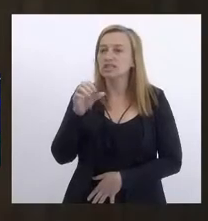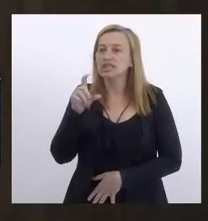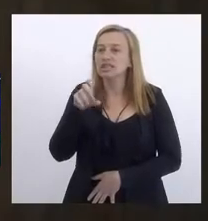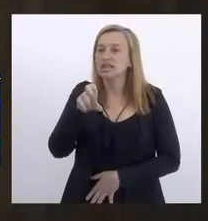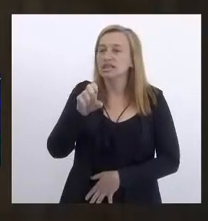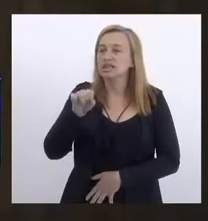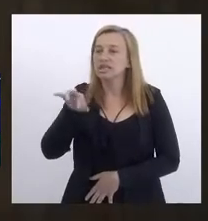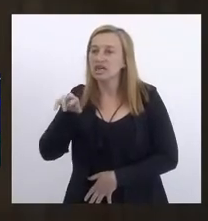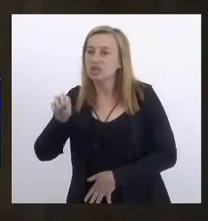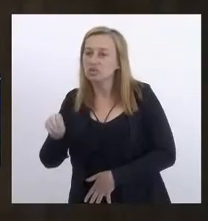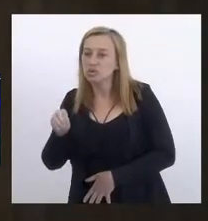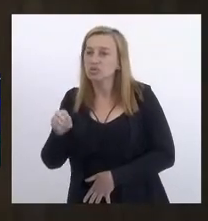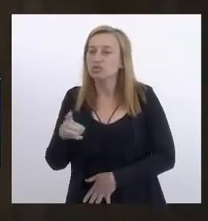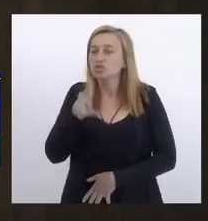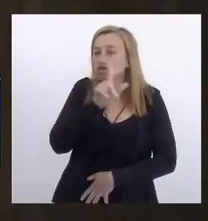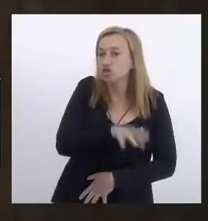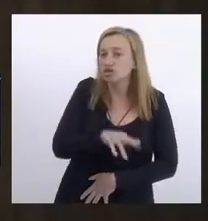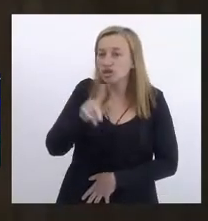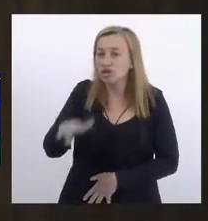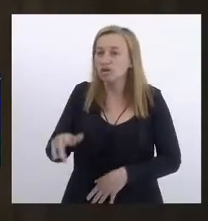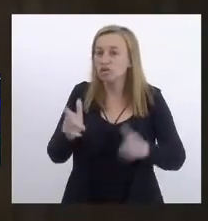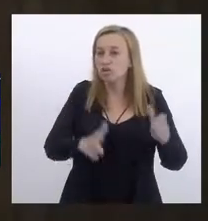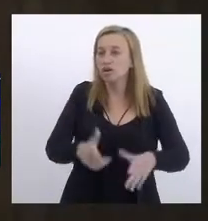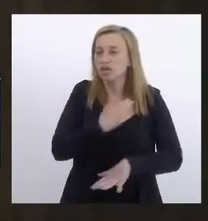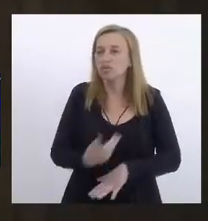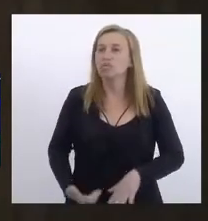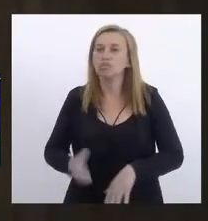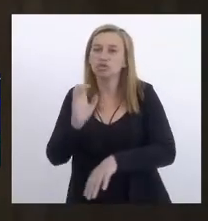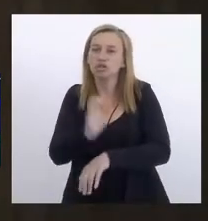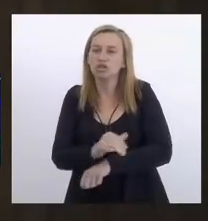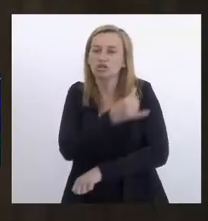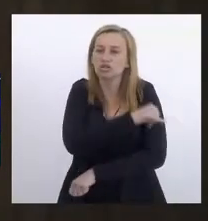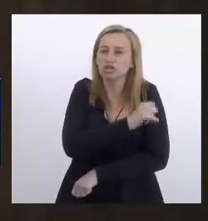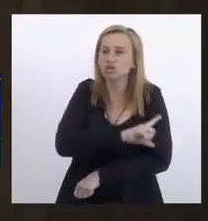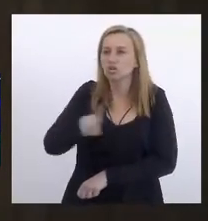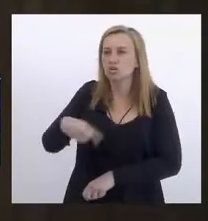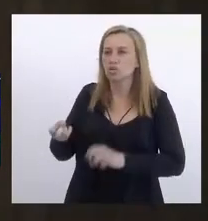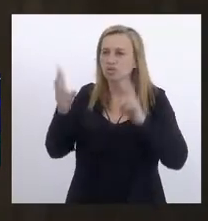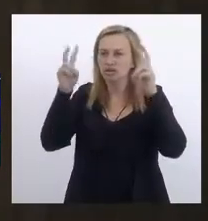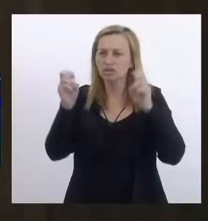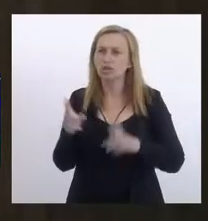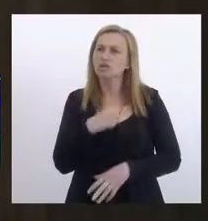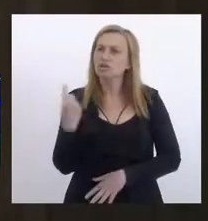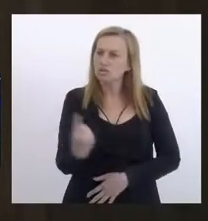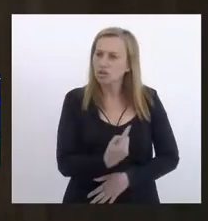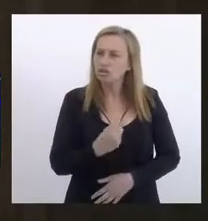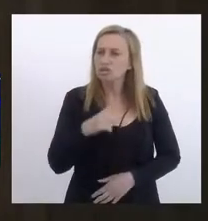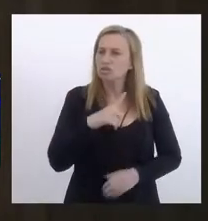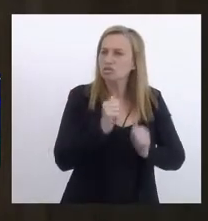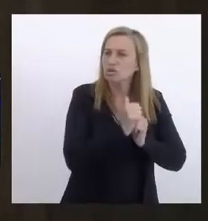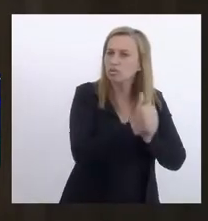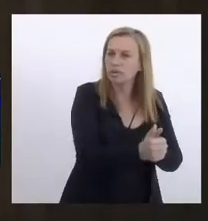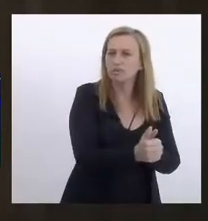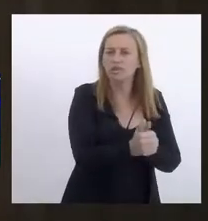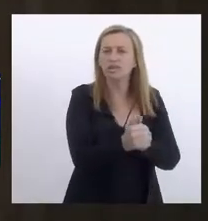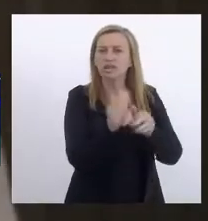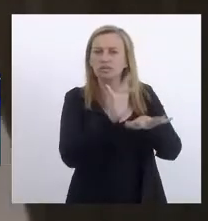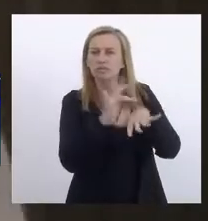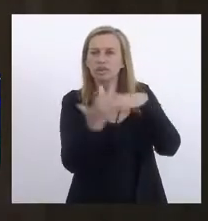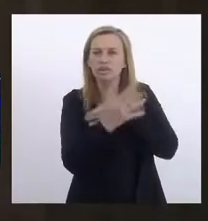comerciais e locais públicos no âmbito do Estado do Rio de Janeiro e das outras providências. Nós temos acompanhado aí na mídia,